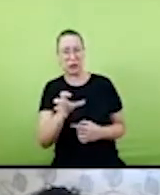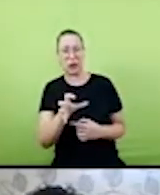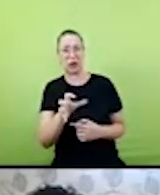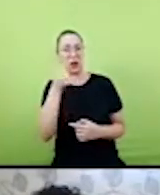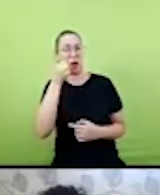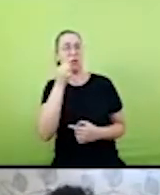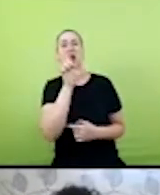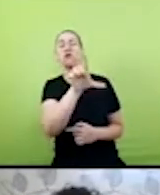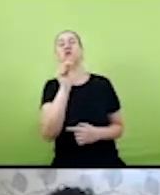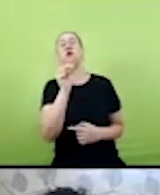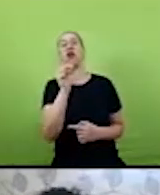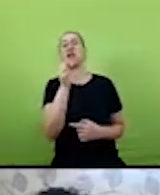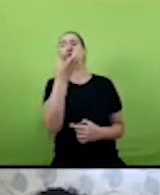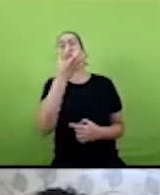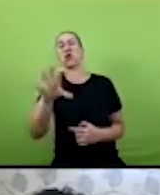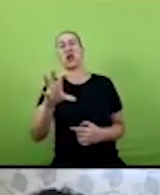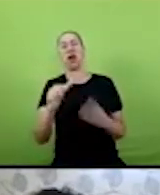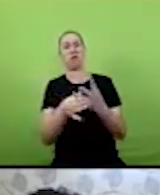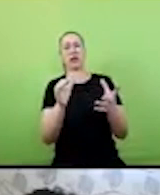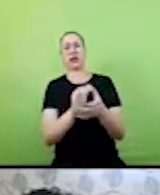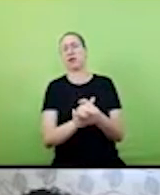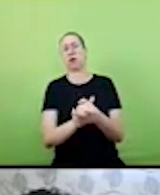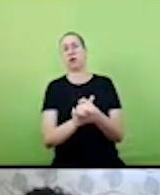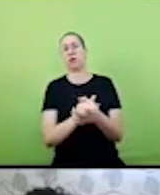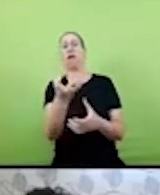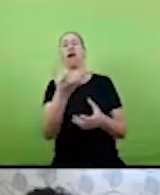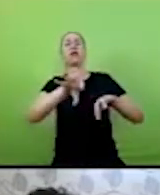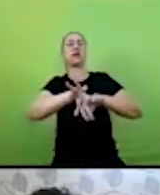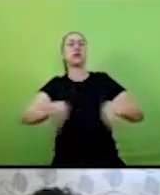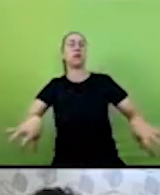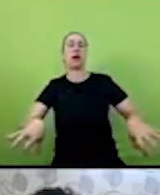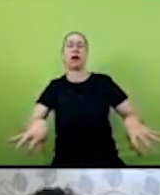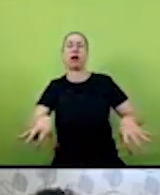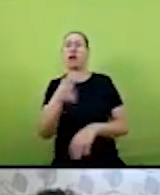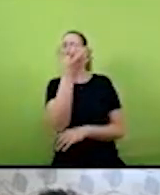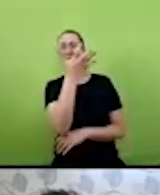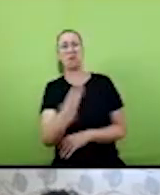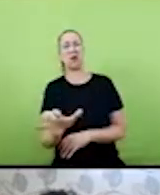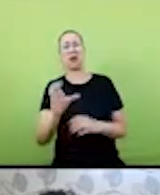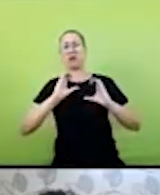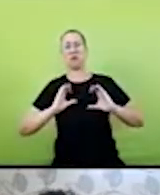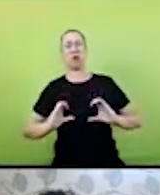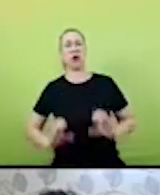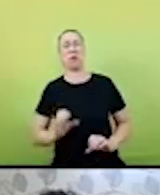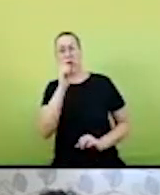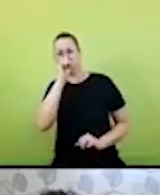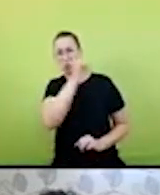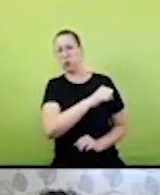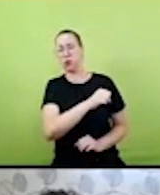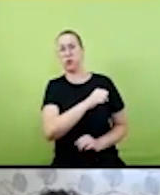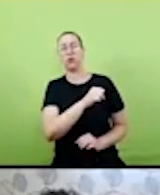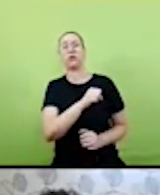eu não quero mais essa relação, eu não quero mais essa relação violenta, eu não aceito mais esse tipo de comportamento, ela